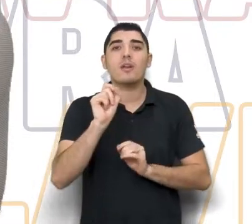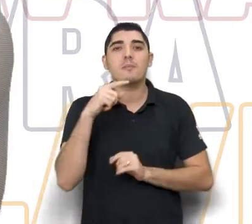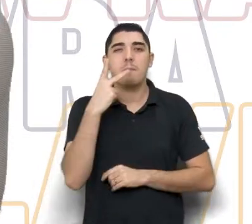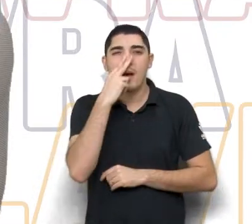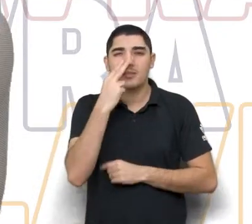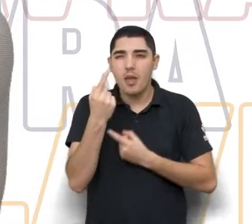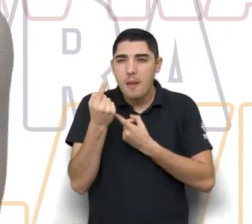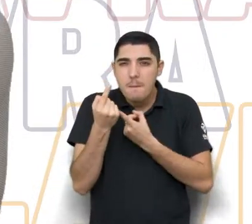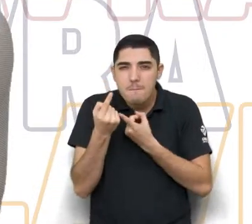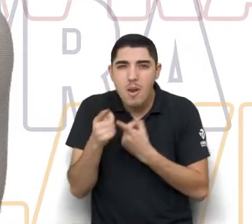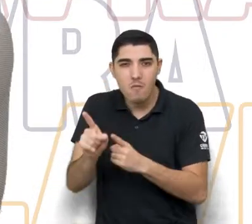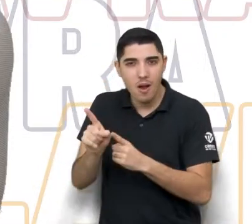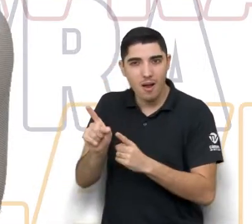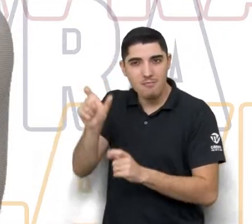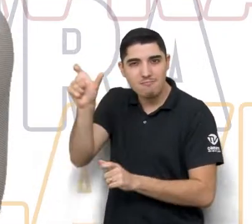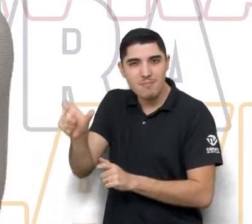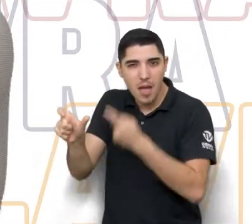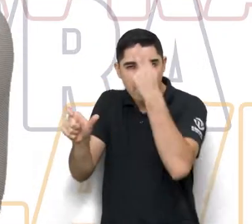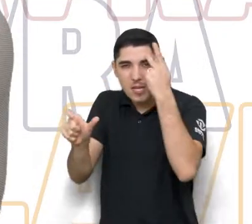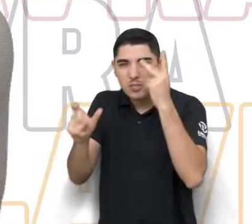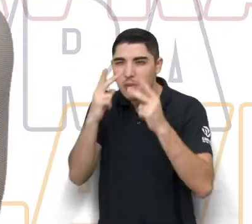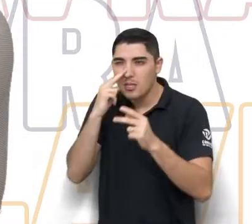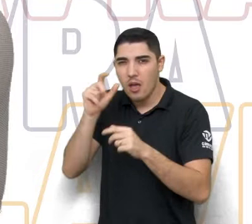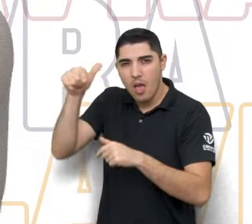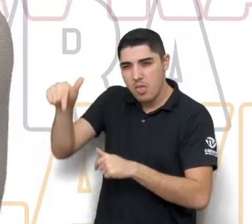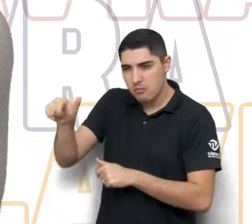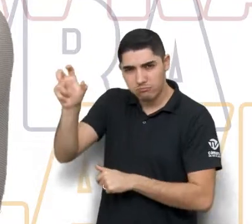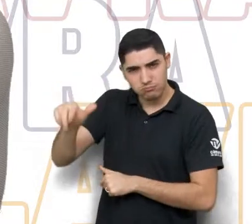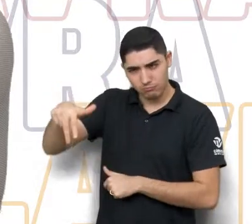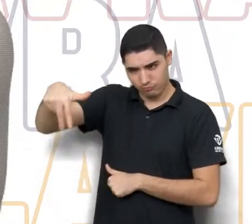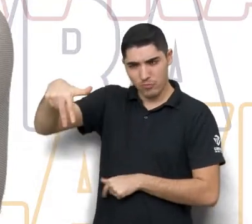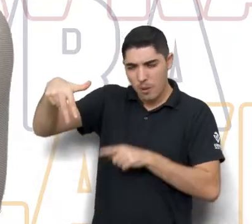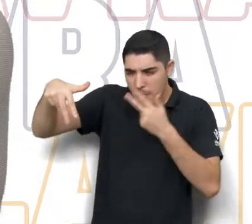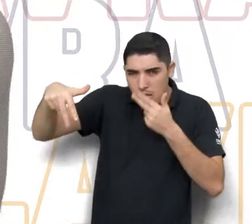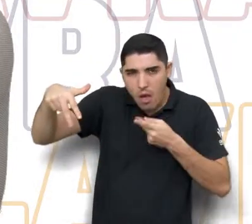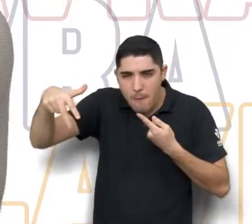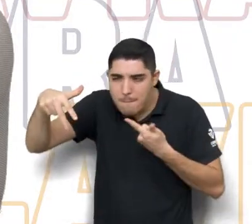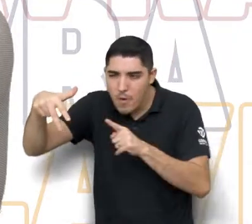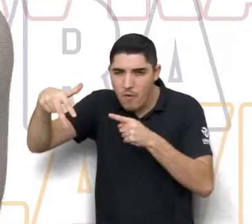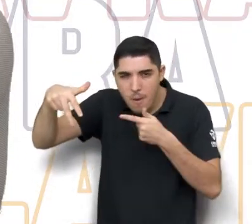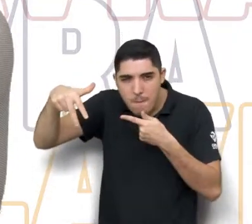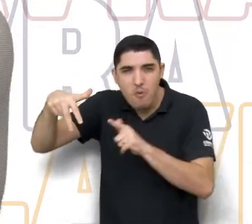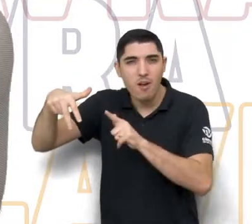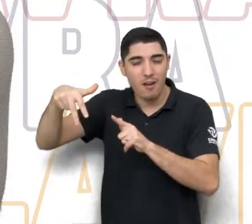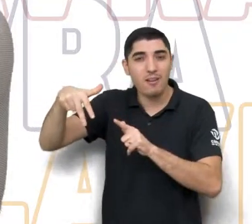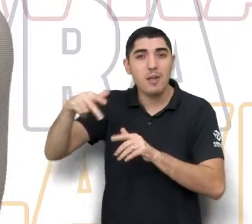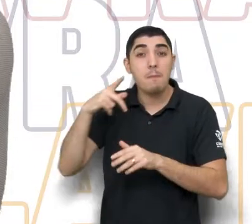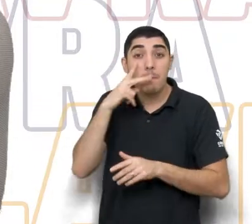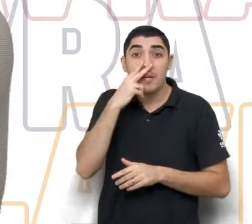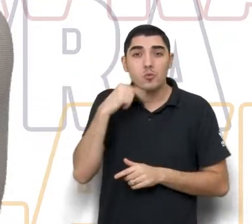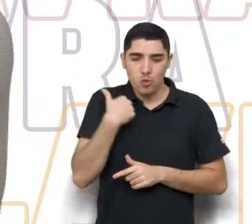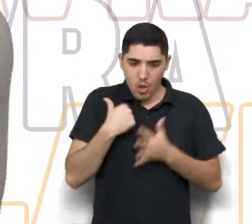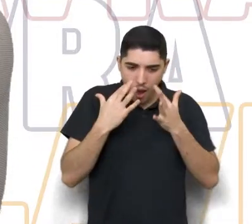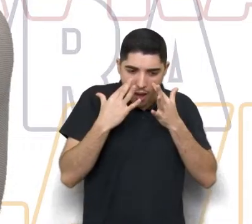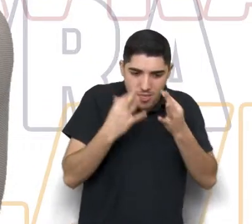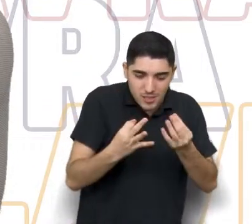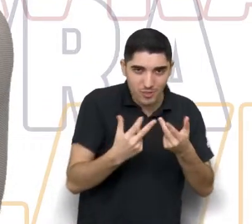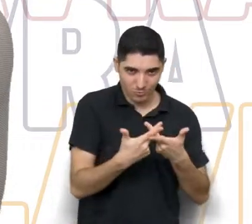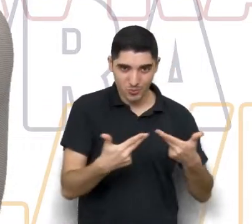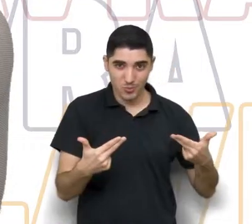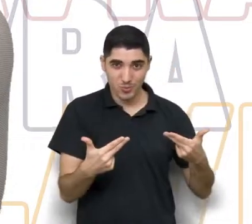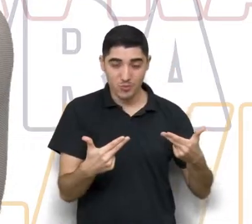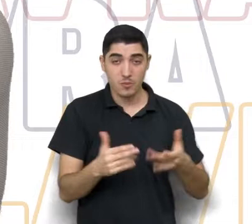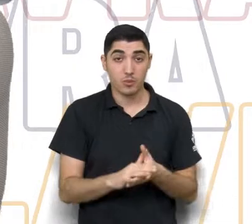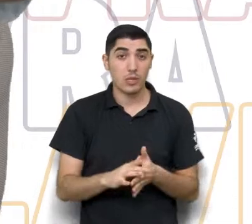provocação. Ela existe para alfinetar. A todo momento ela está chamando a nossa atenção para tudo que está acontecendo. Nas